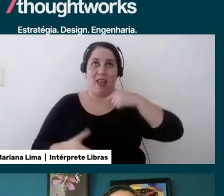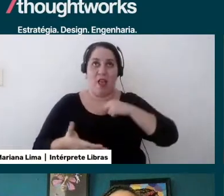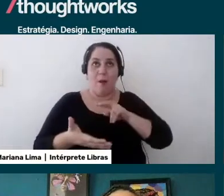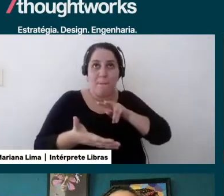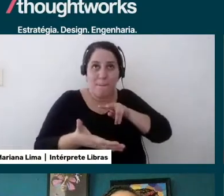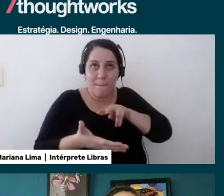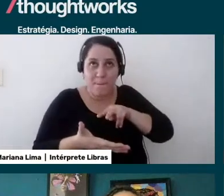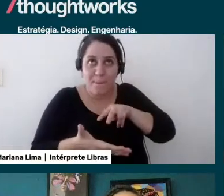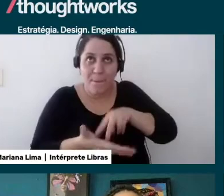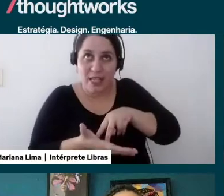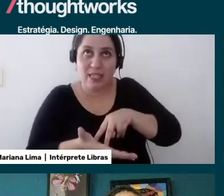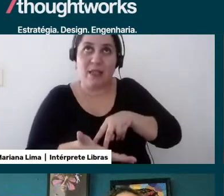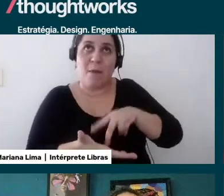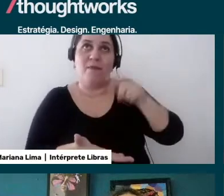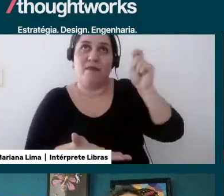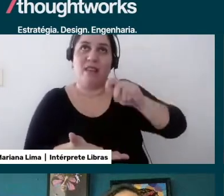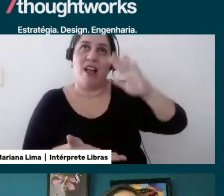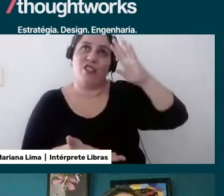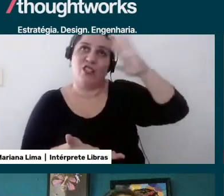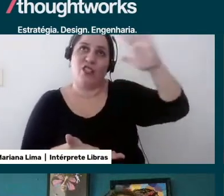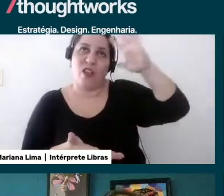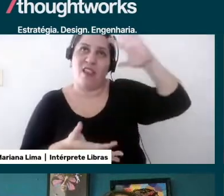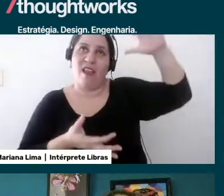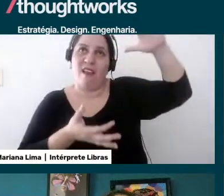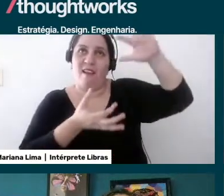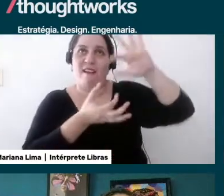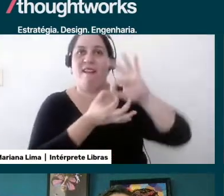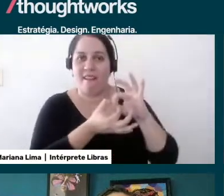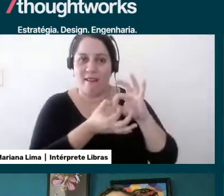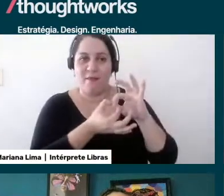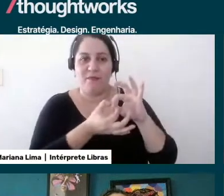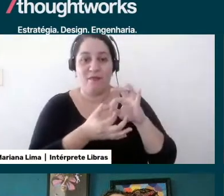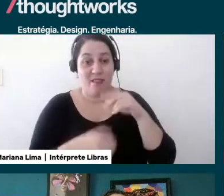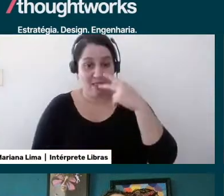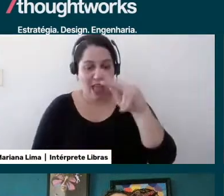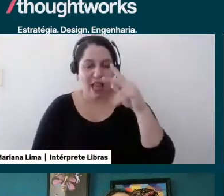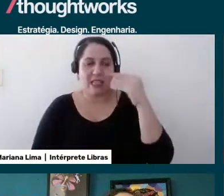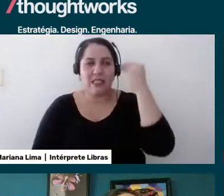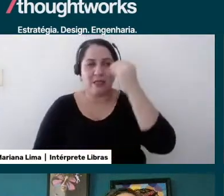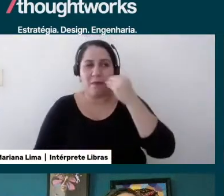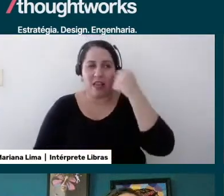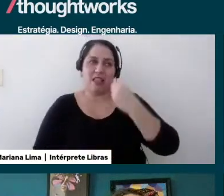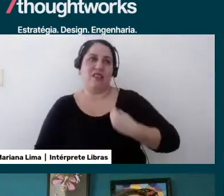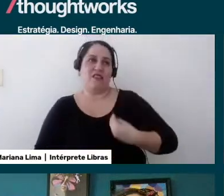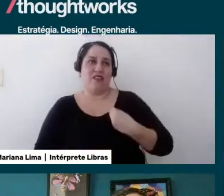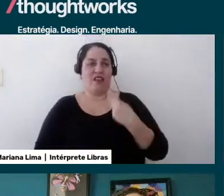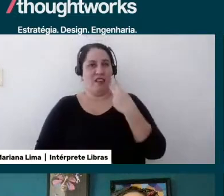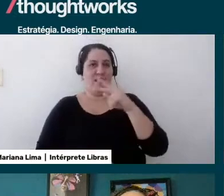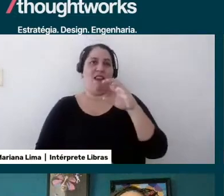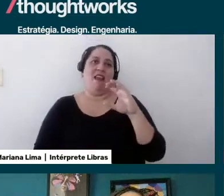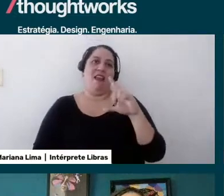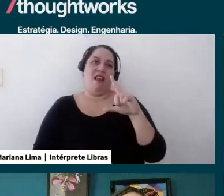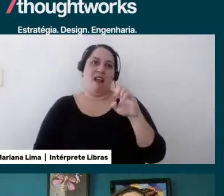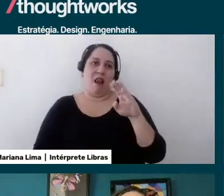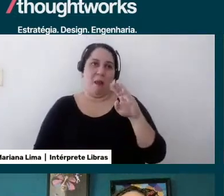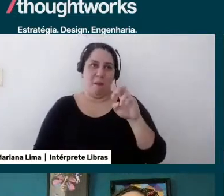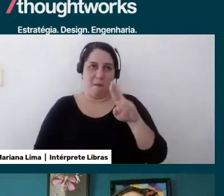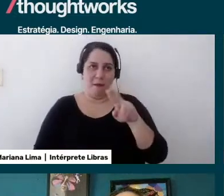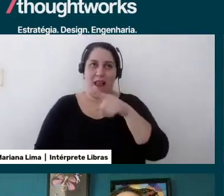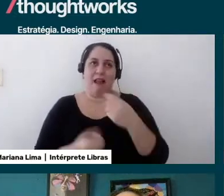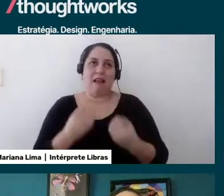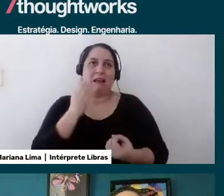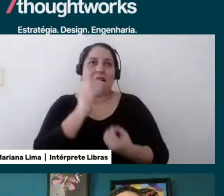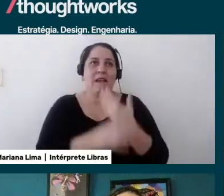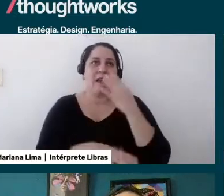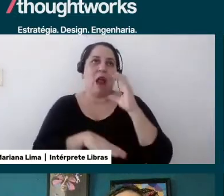Kleber conhece por vivência essa história e por isso não criou só um curso de aprender a